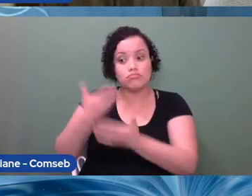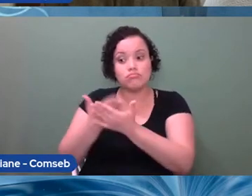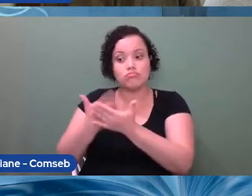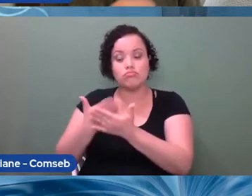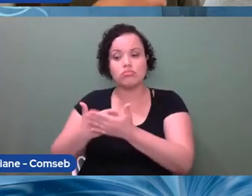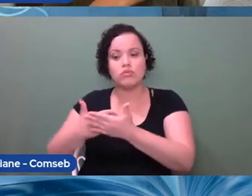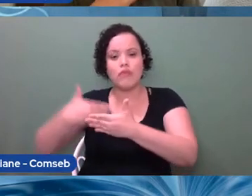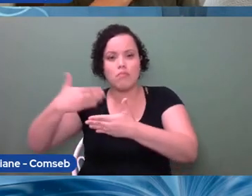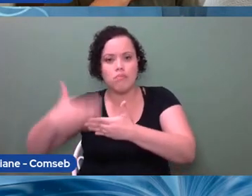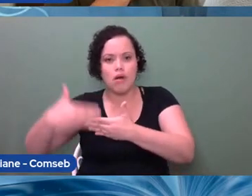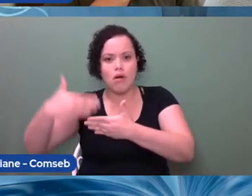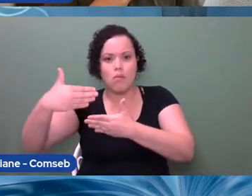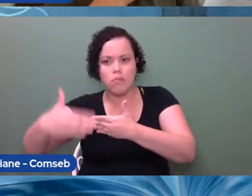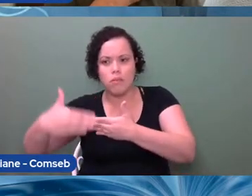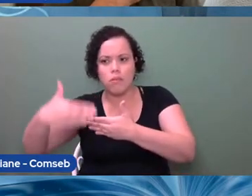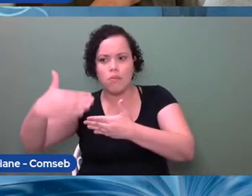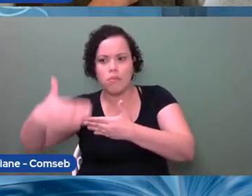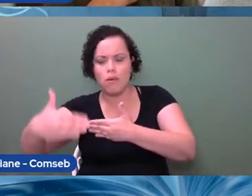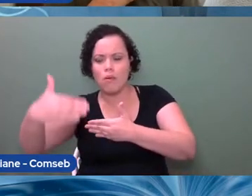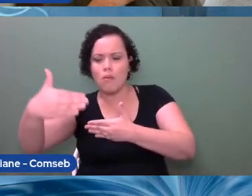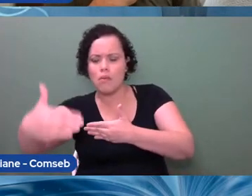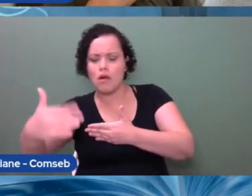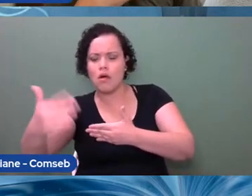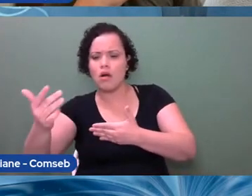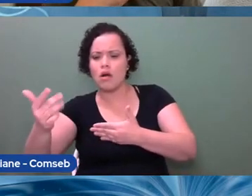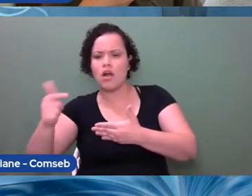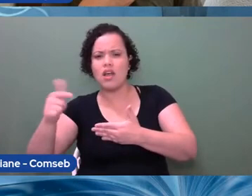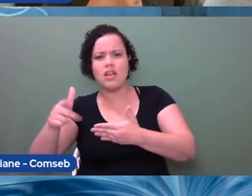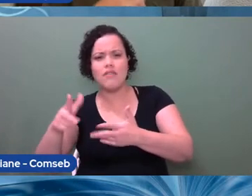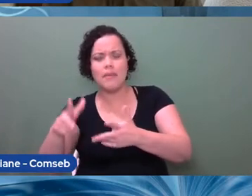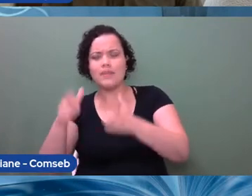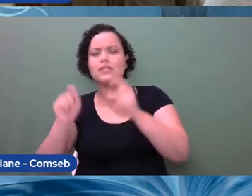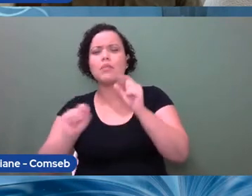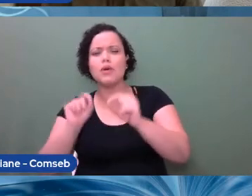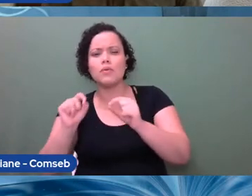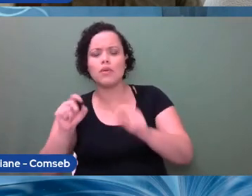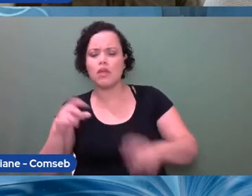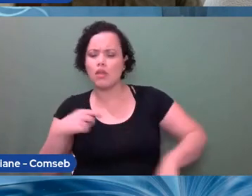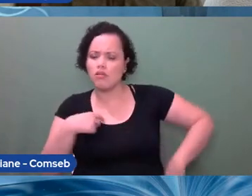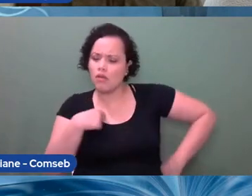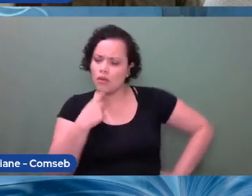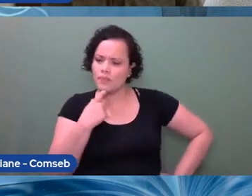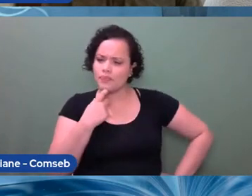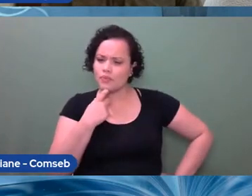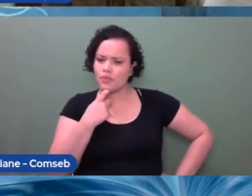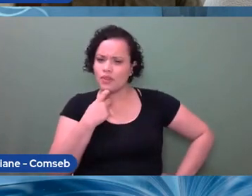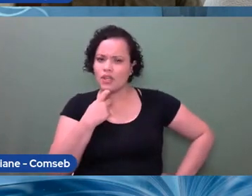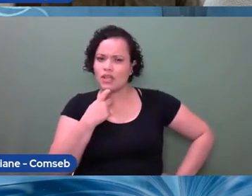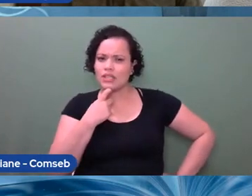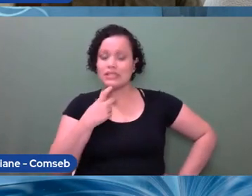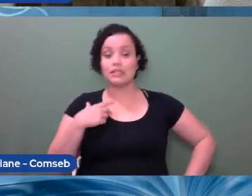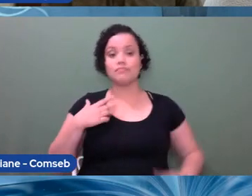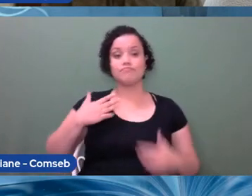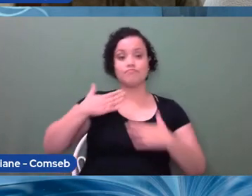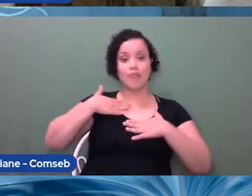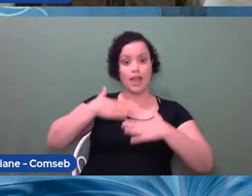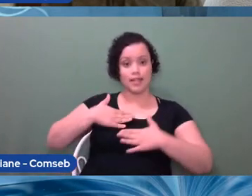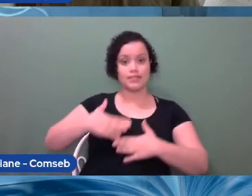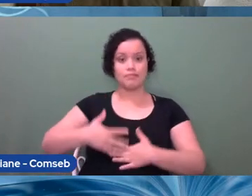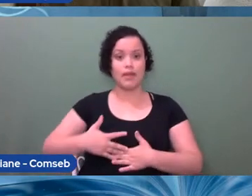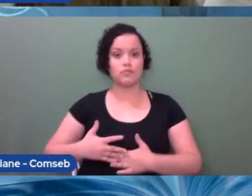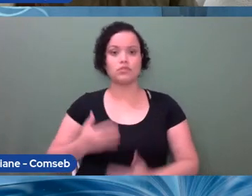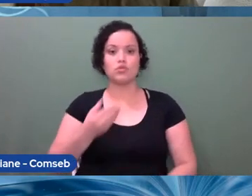vai avançando, ele vai se dando conta que a herança da